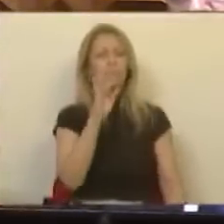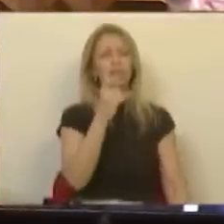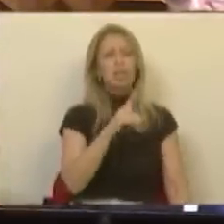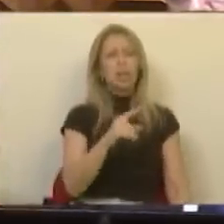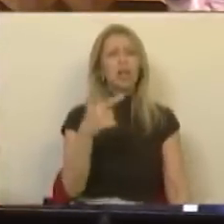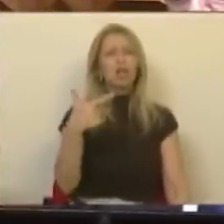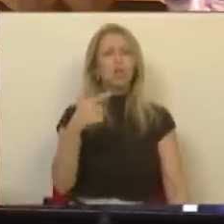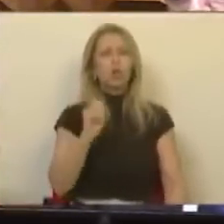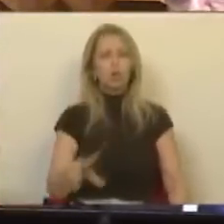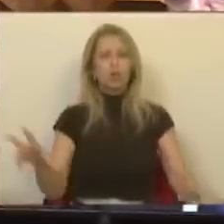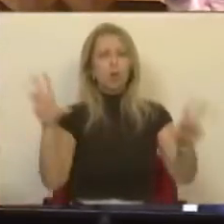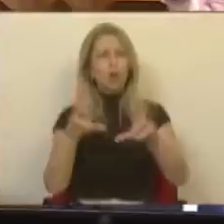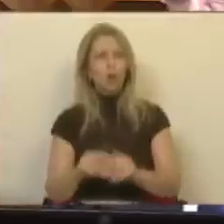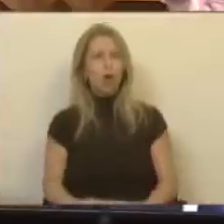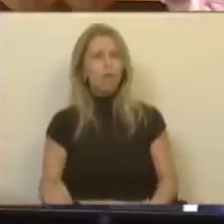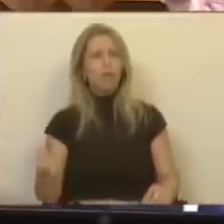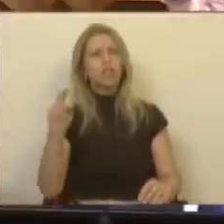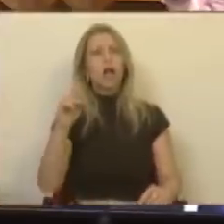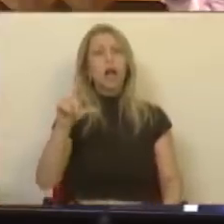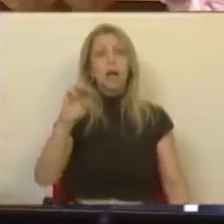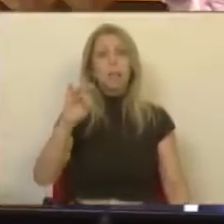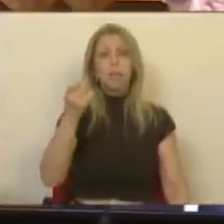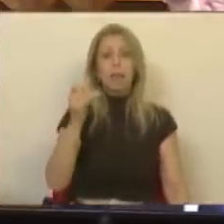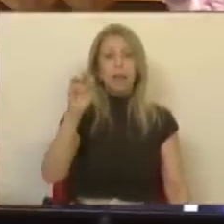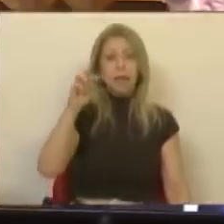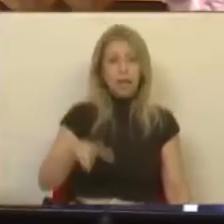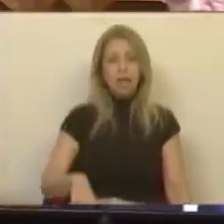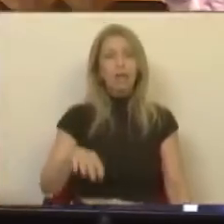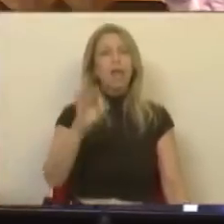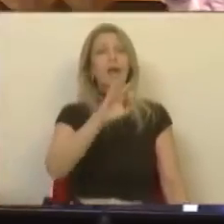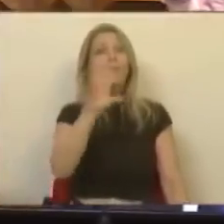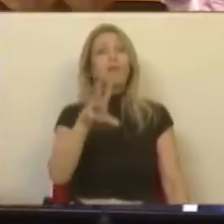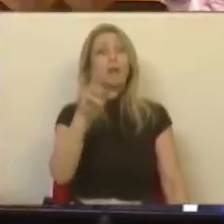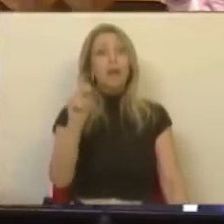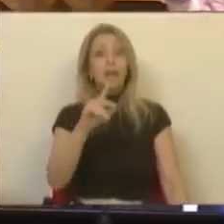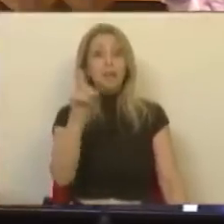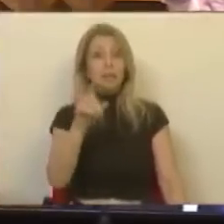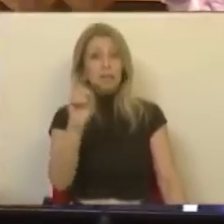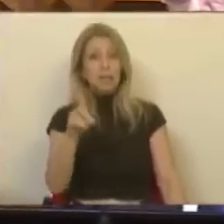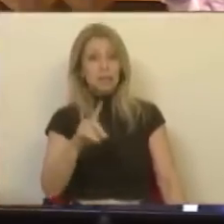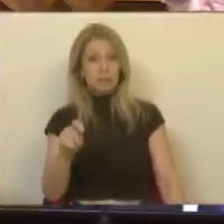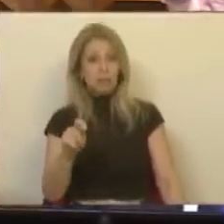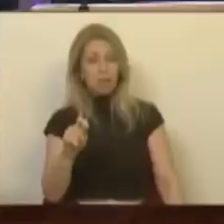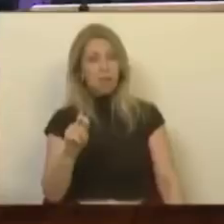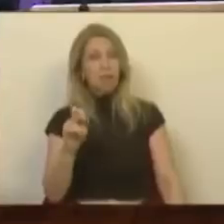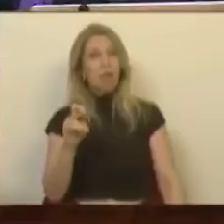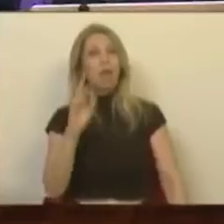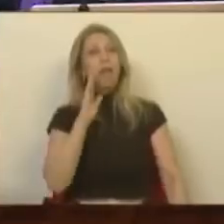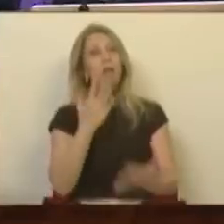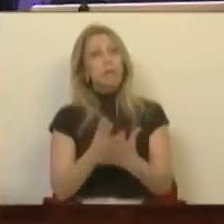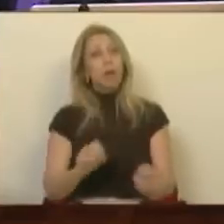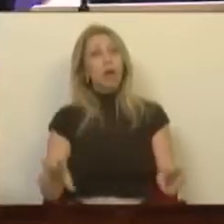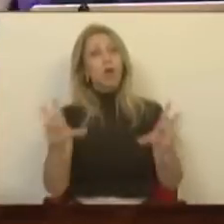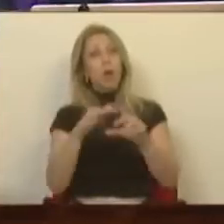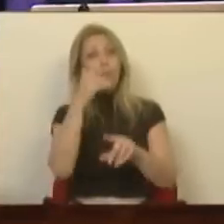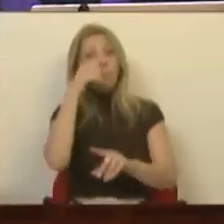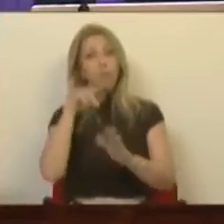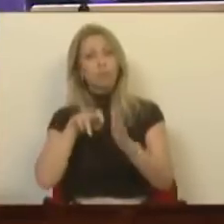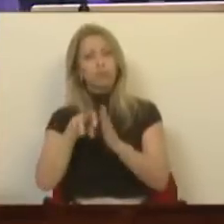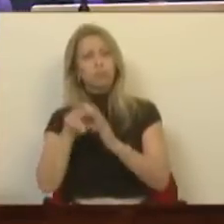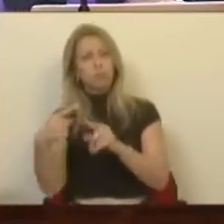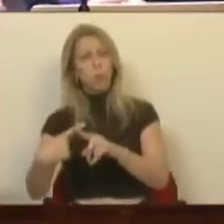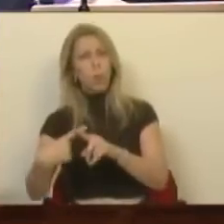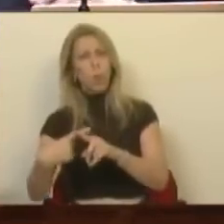de Almeirim ou um Centro Cultural de Ferreira dos zer possam ter mais capacidade de gerar novos públicos mas também que se